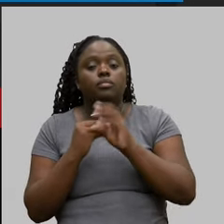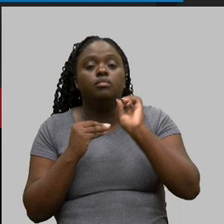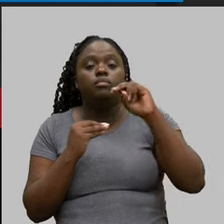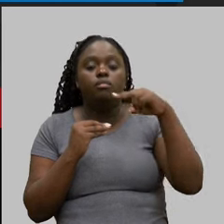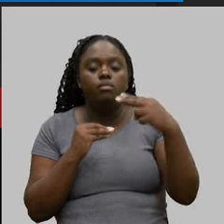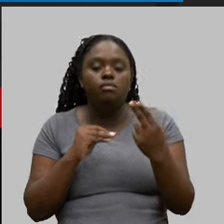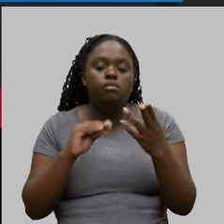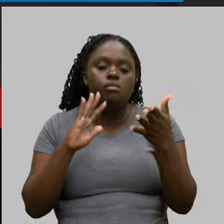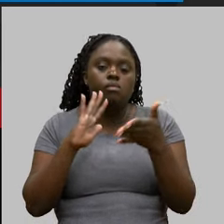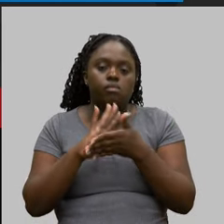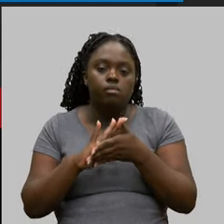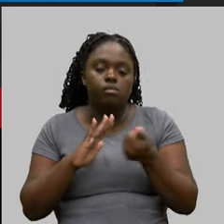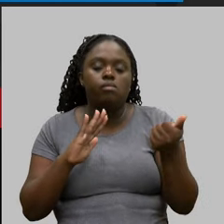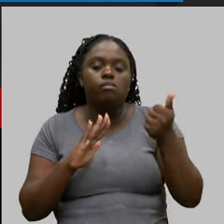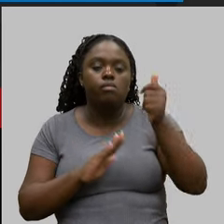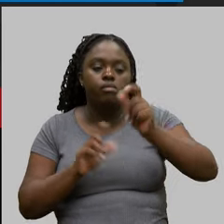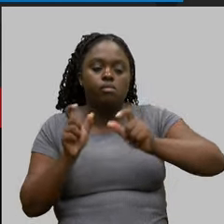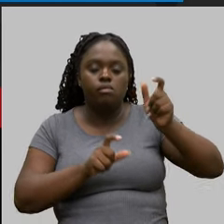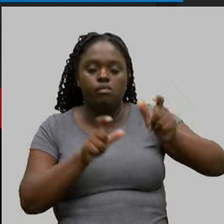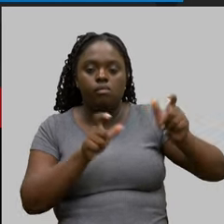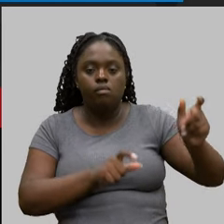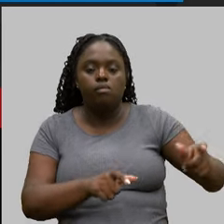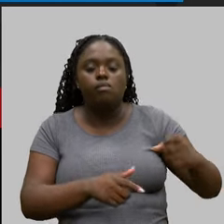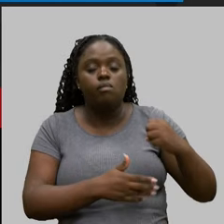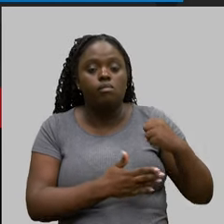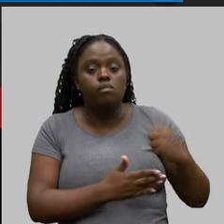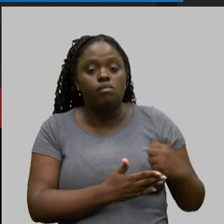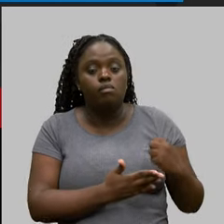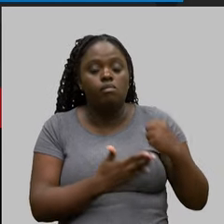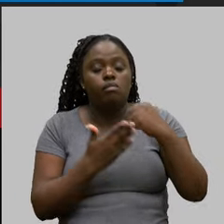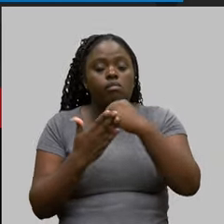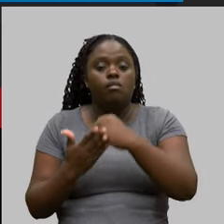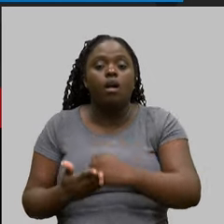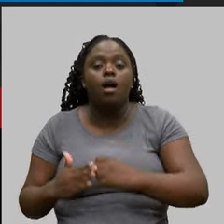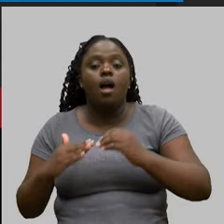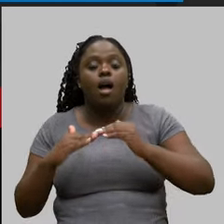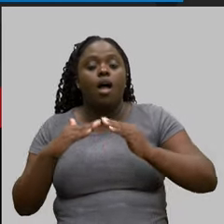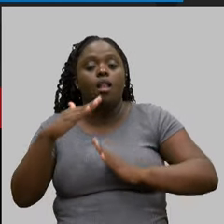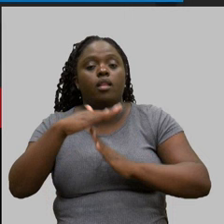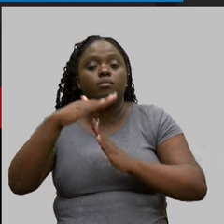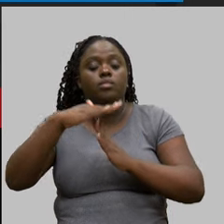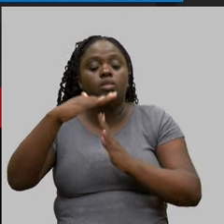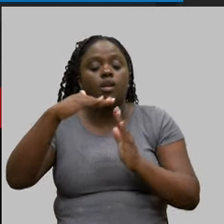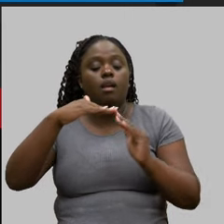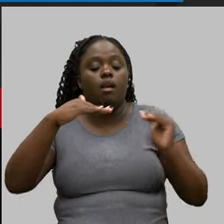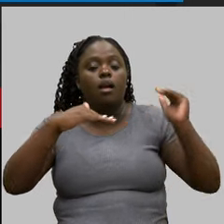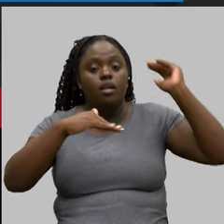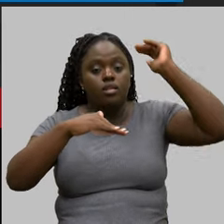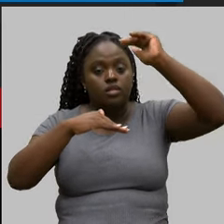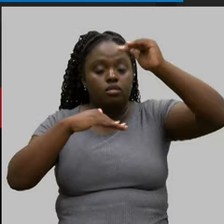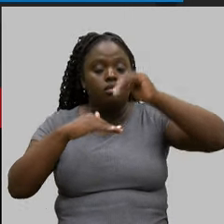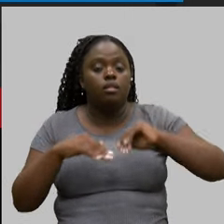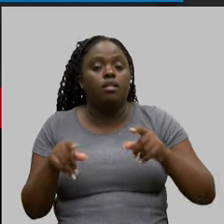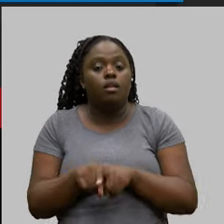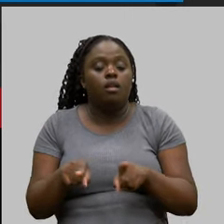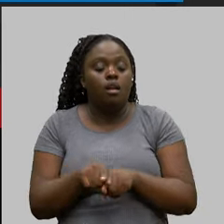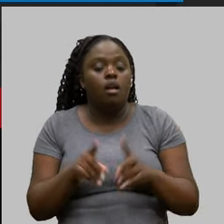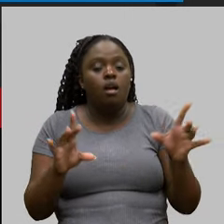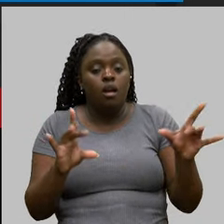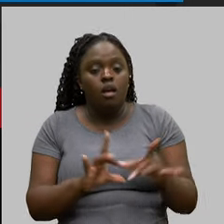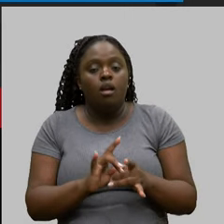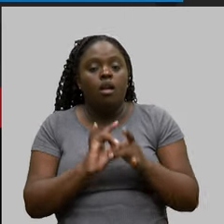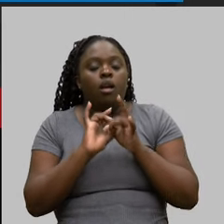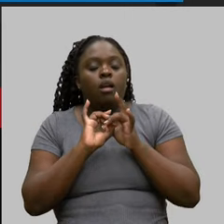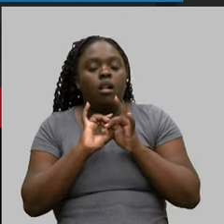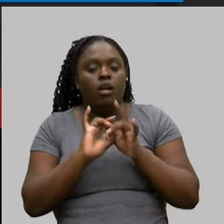aos que tenham contribuído acima do limite máximo do regime Geral de previdência social vinculação da as reservas